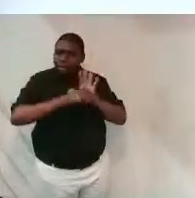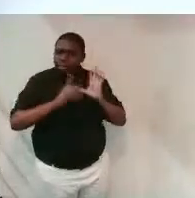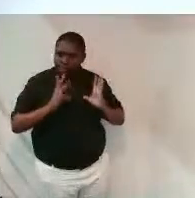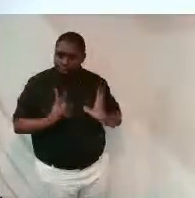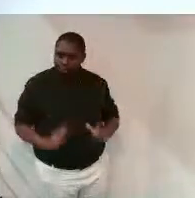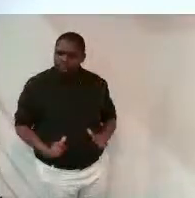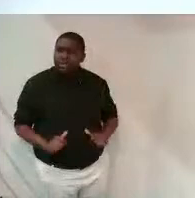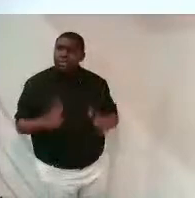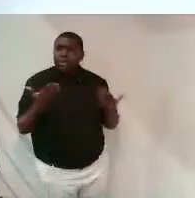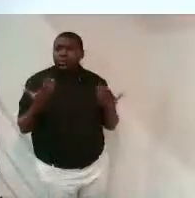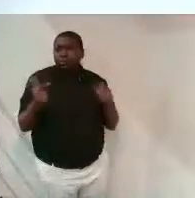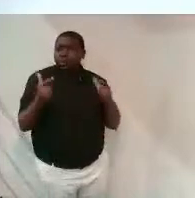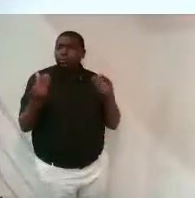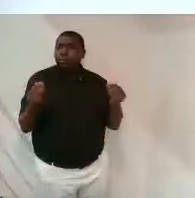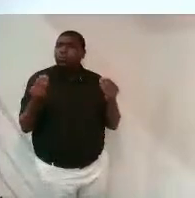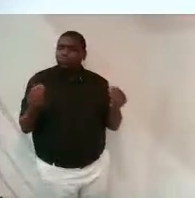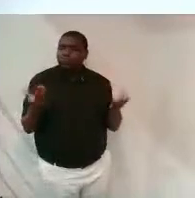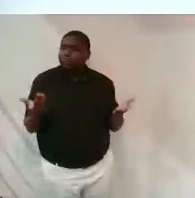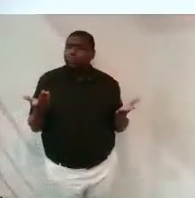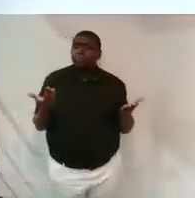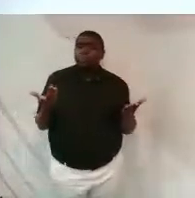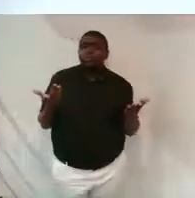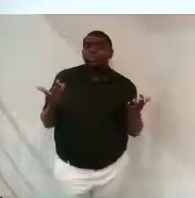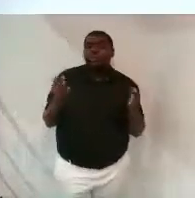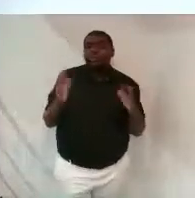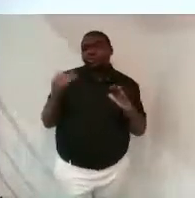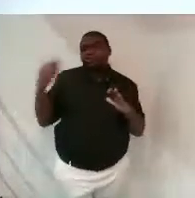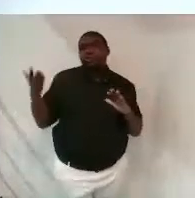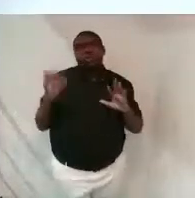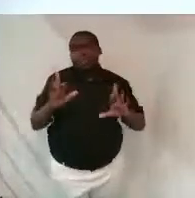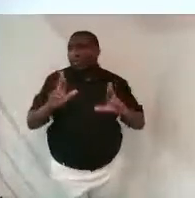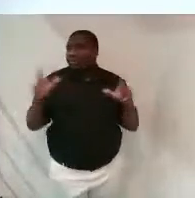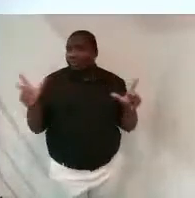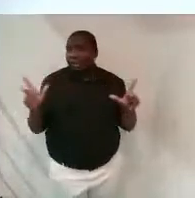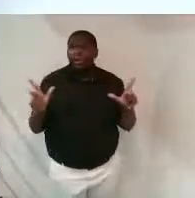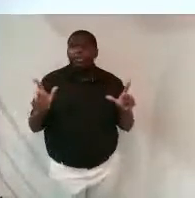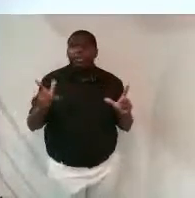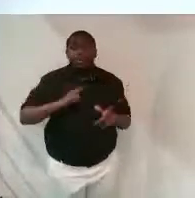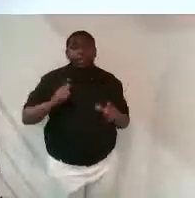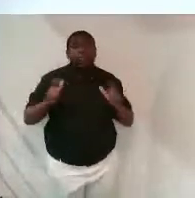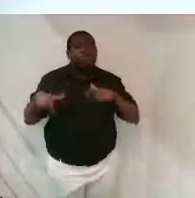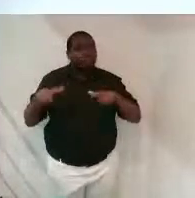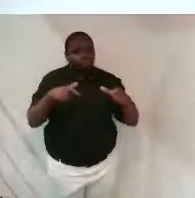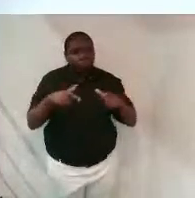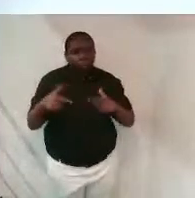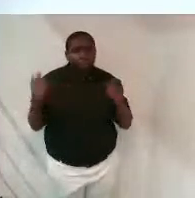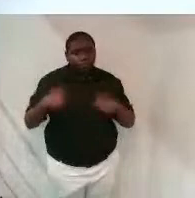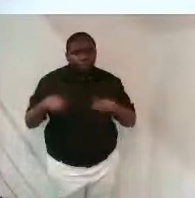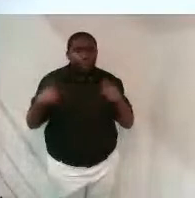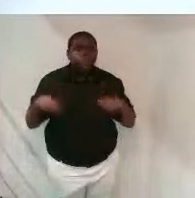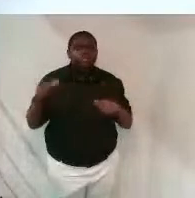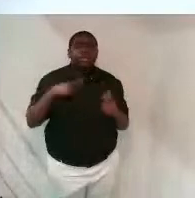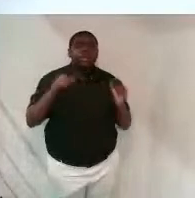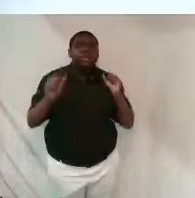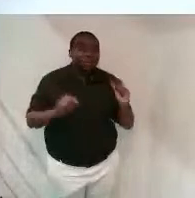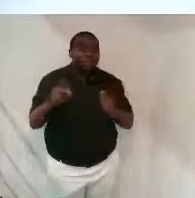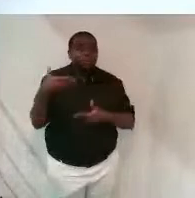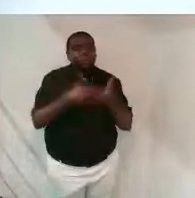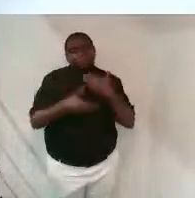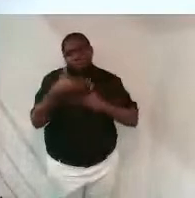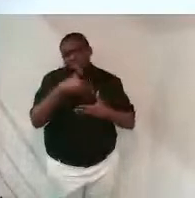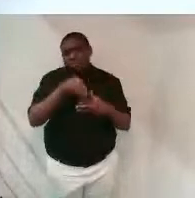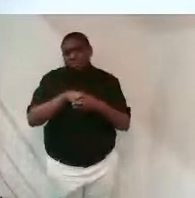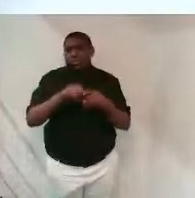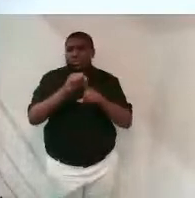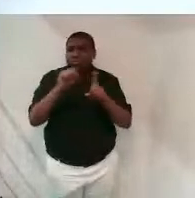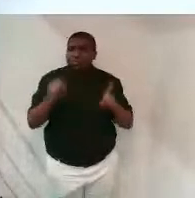há como se deixar de fora, ao contrário. As cooperativas e catadores precisam ser protagonistas do sistema